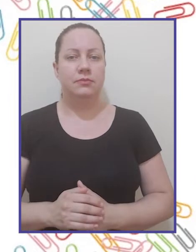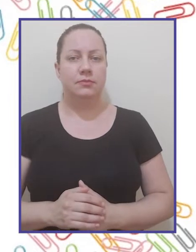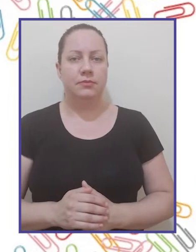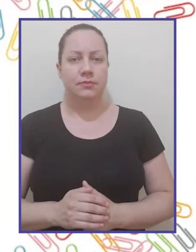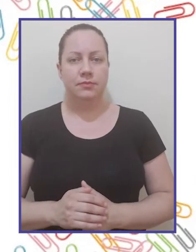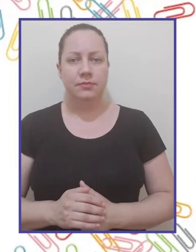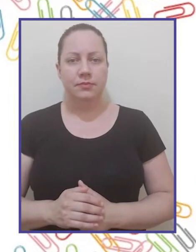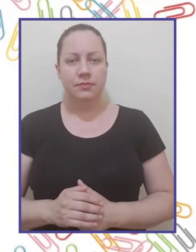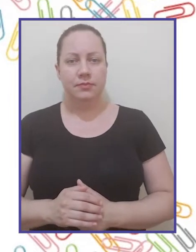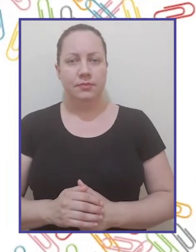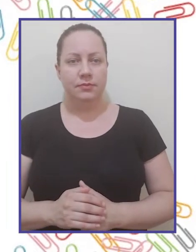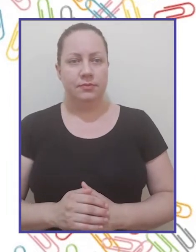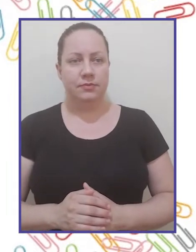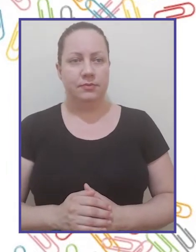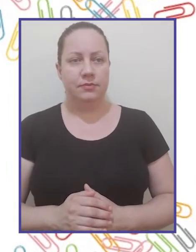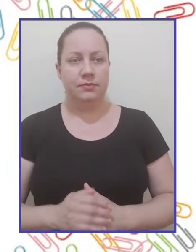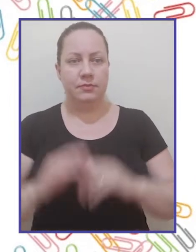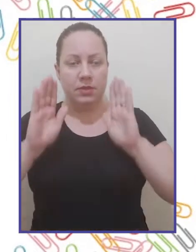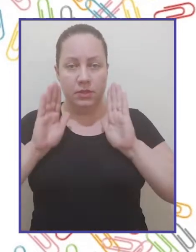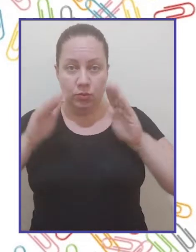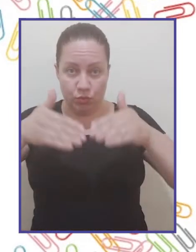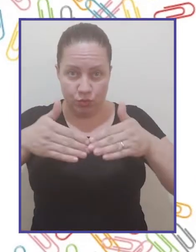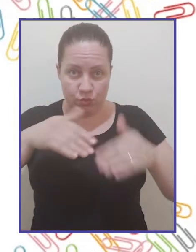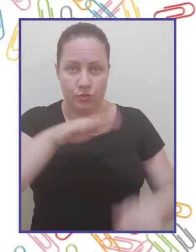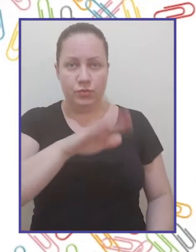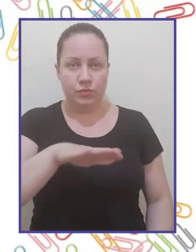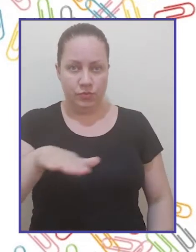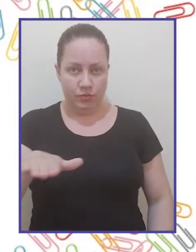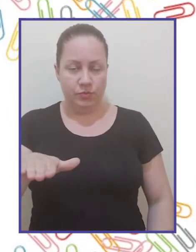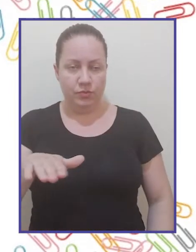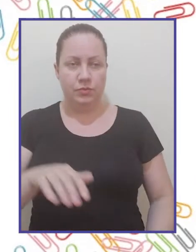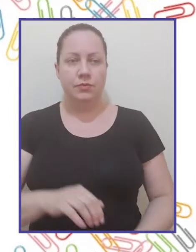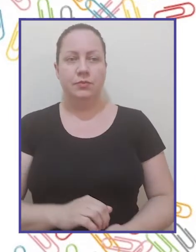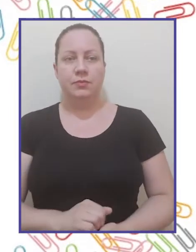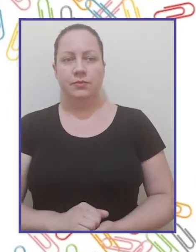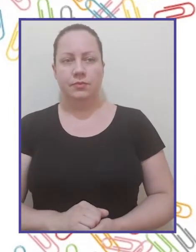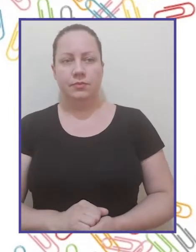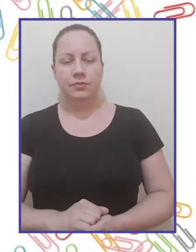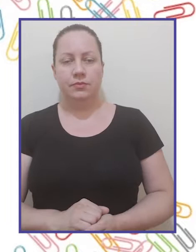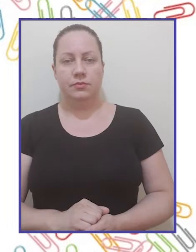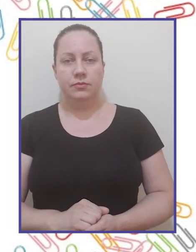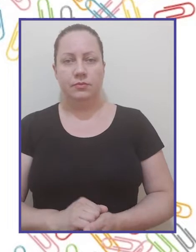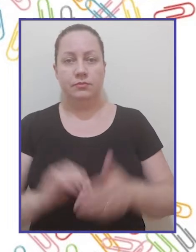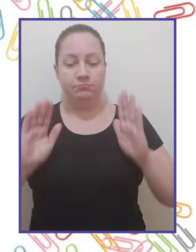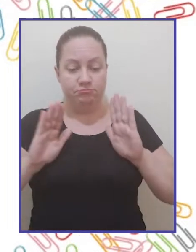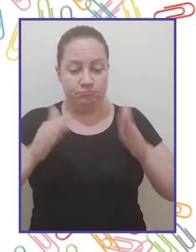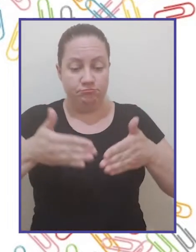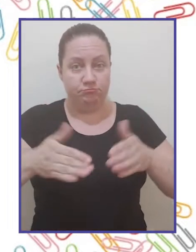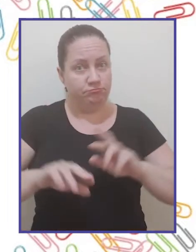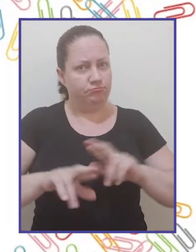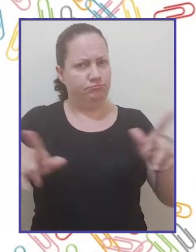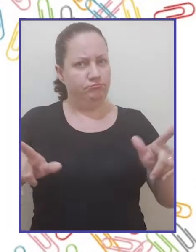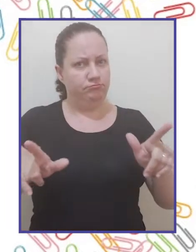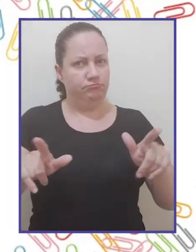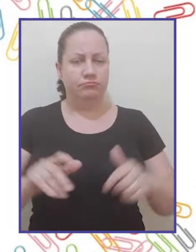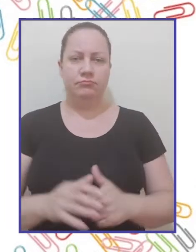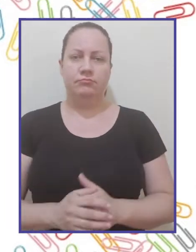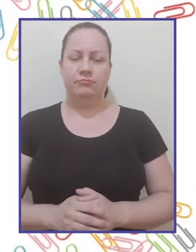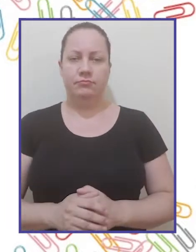edição, a CID-10. O autismo infantil, o autismo